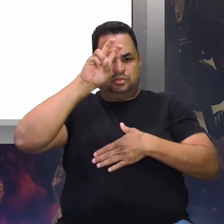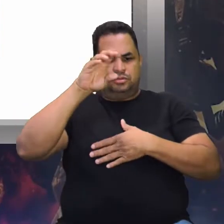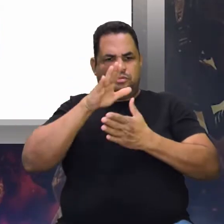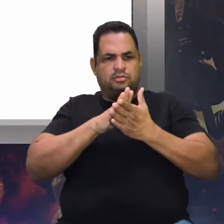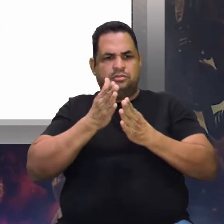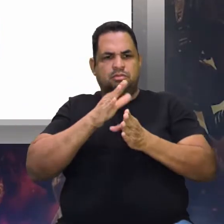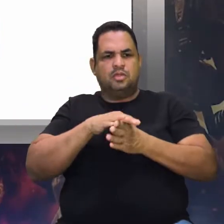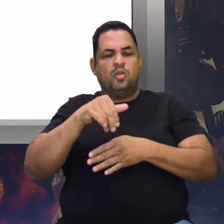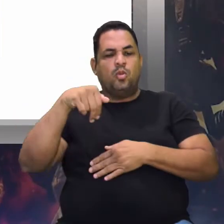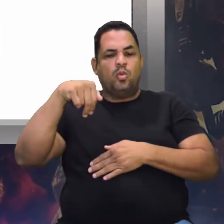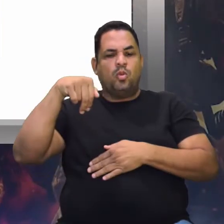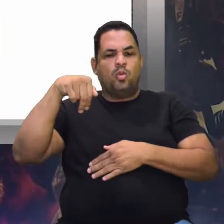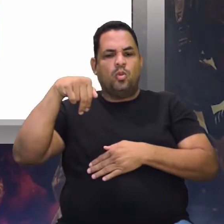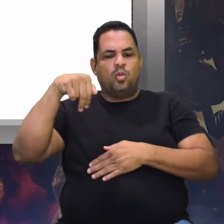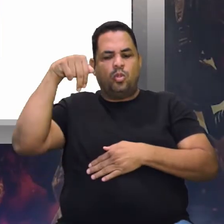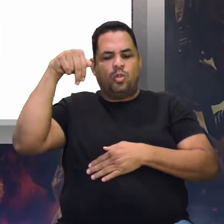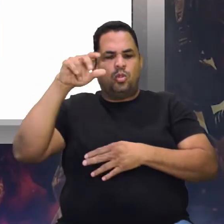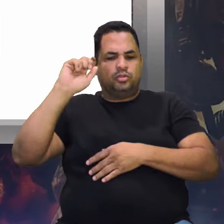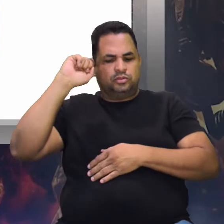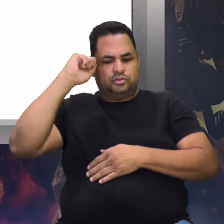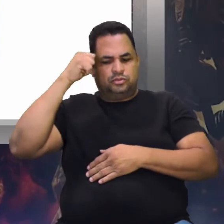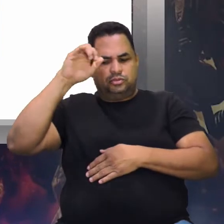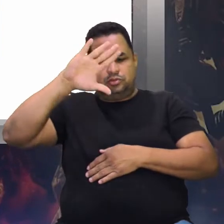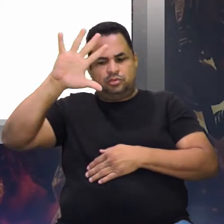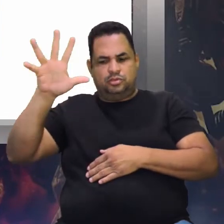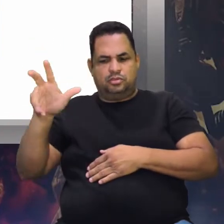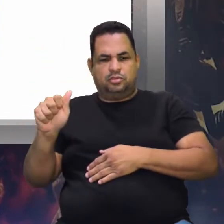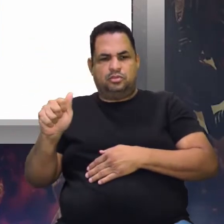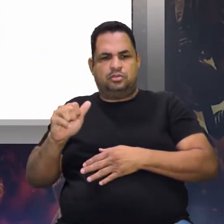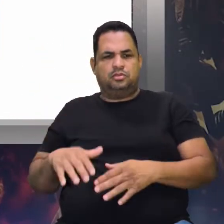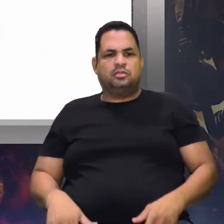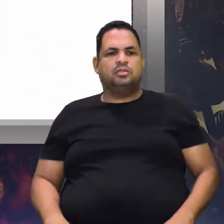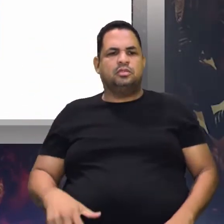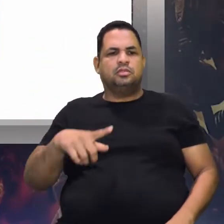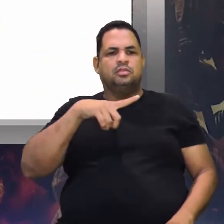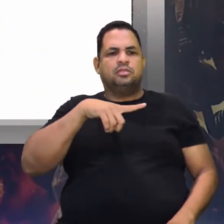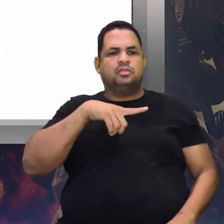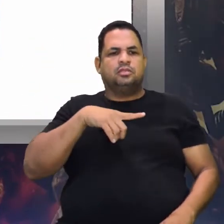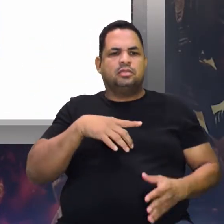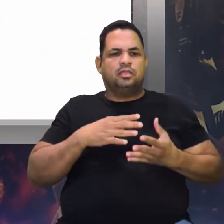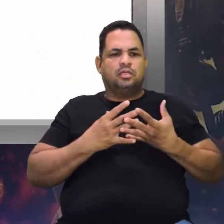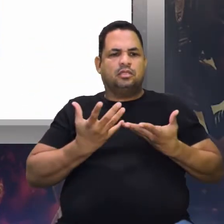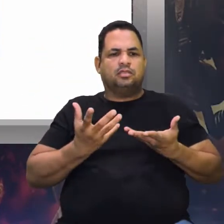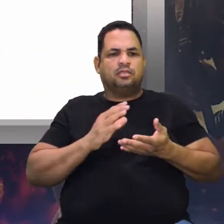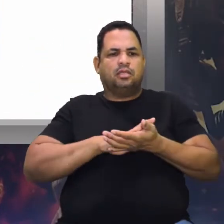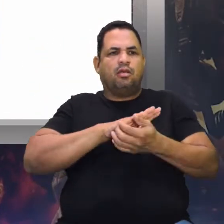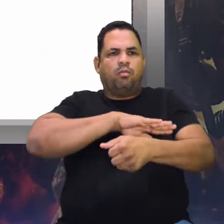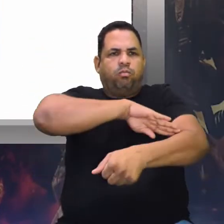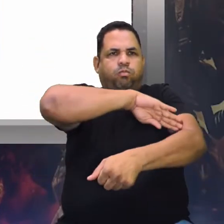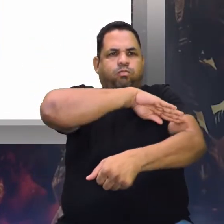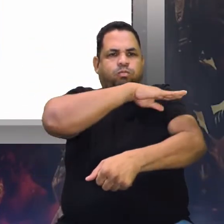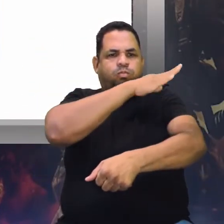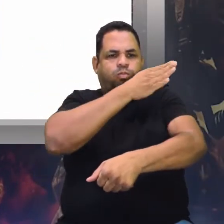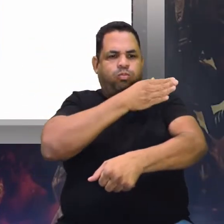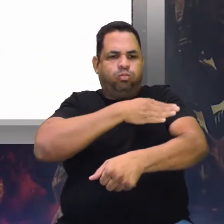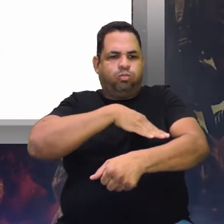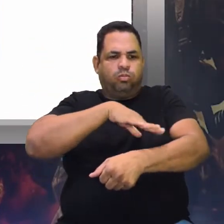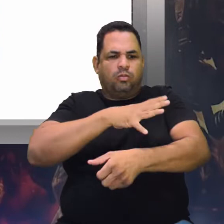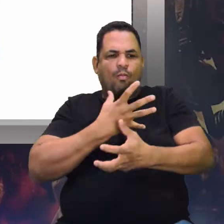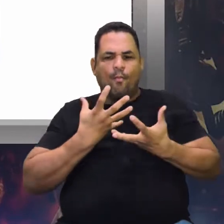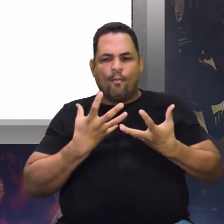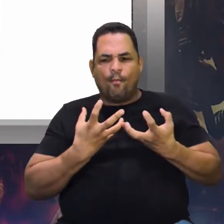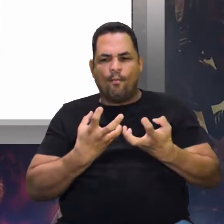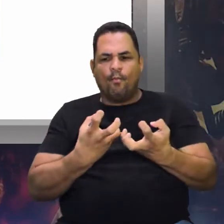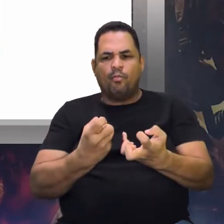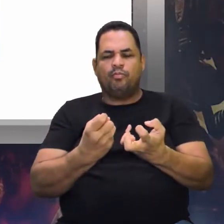da África, numa região caracterizada pela existência do deserto e pela vasta planície do Rio Nilo. Detalhe